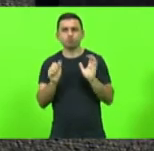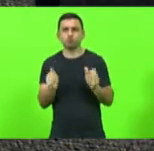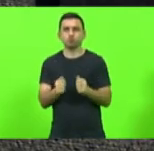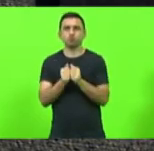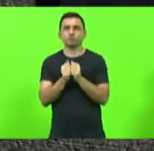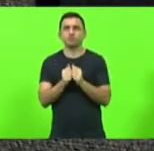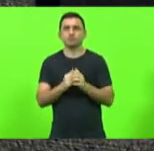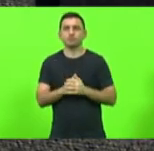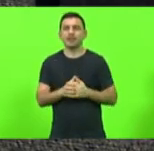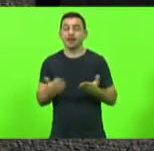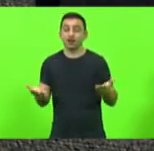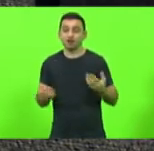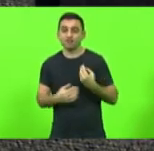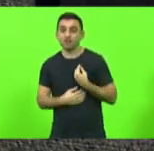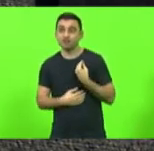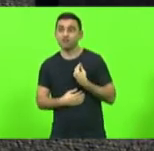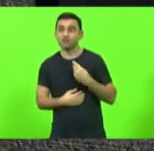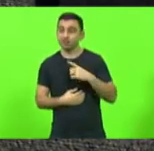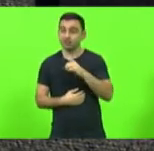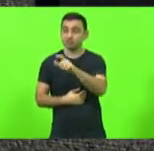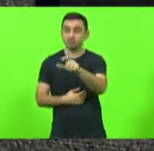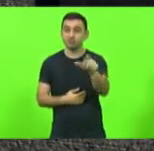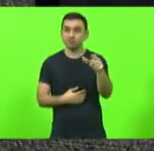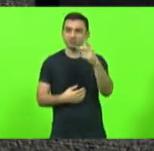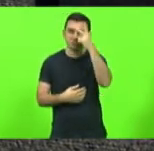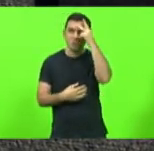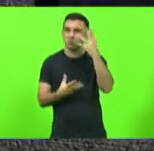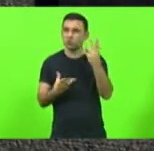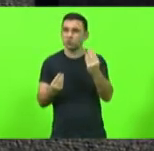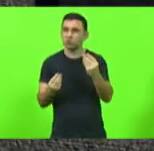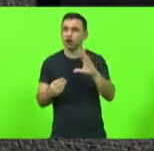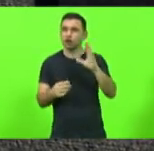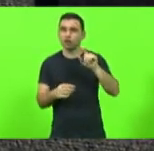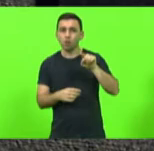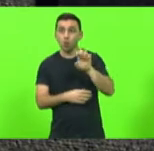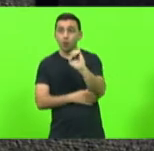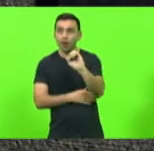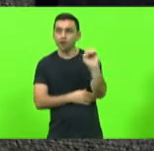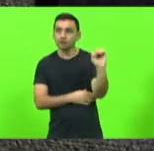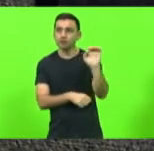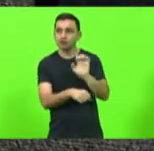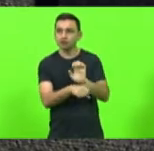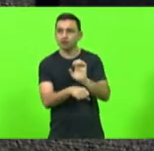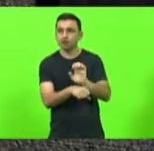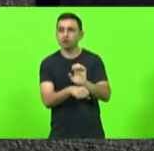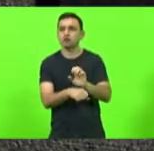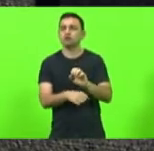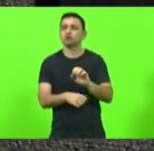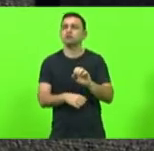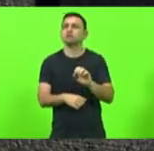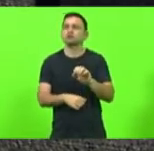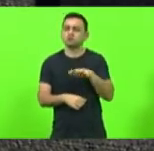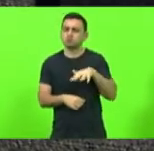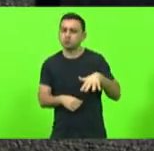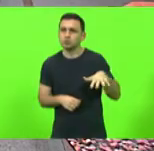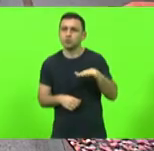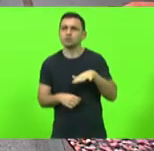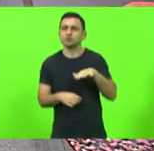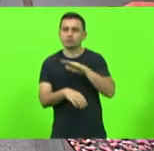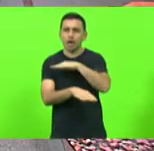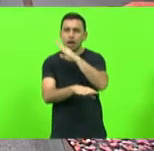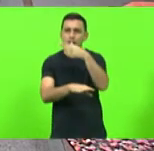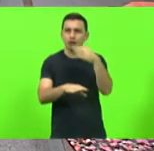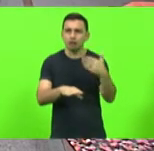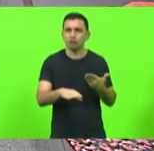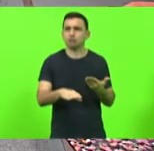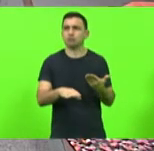aqui presente atingidos e atingidas desde lá da região extremo-oeste do estado, da região oeste, da região serrana e